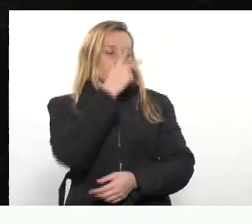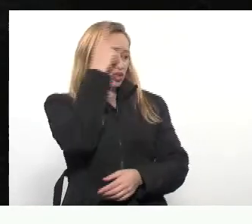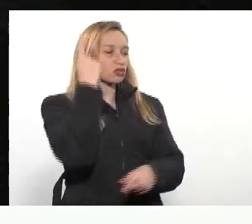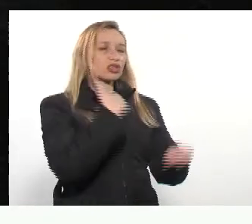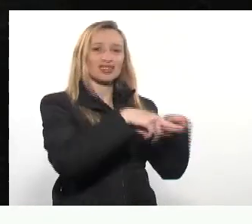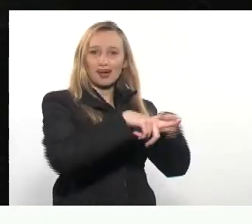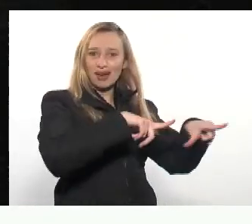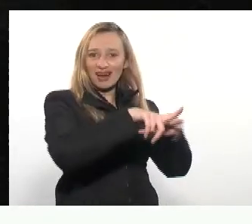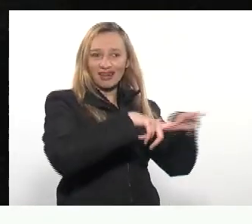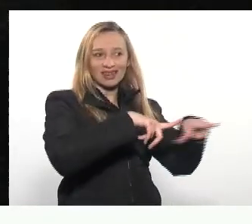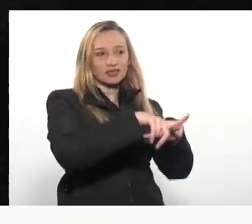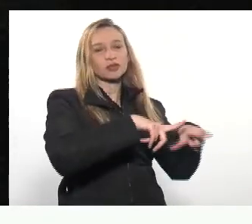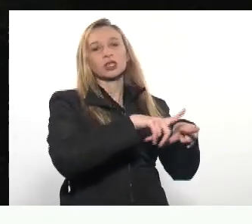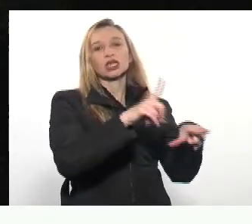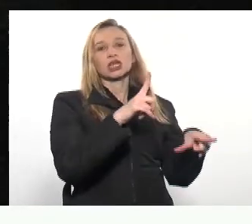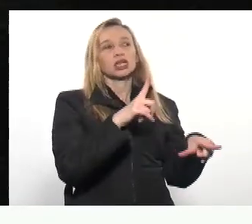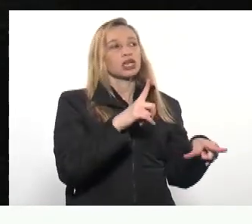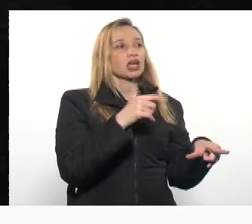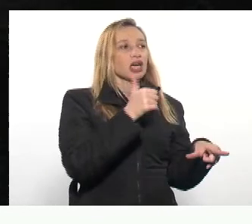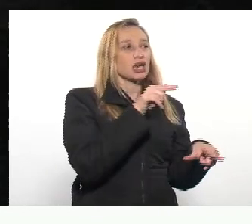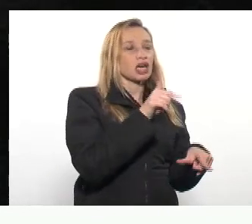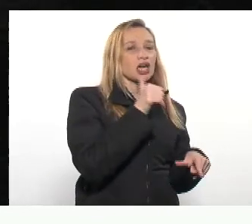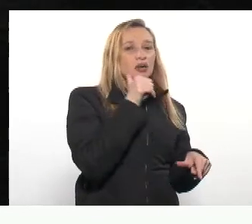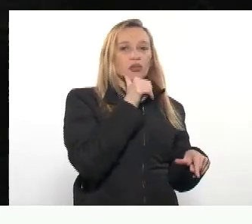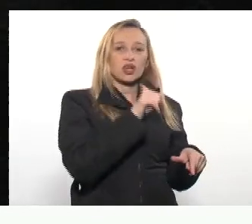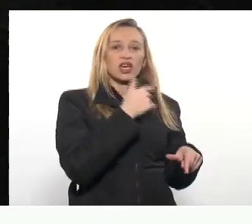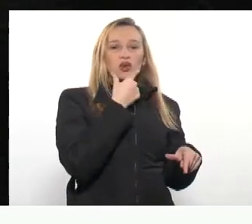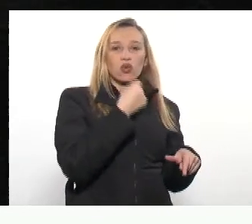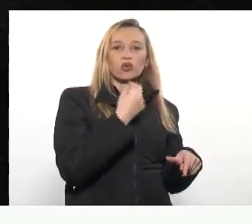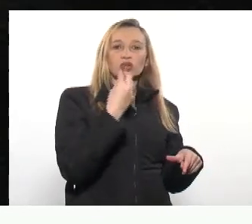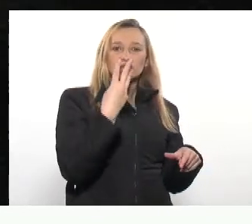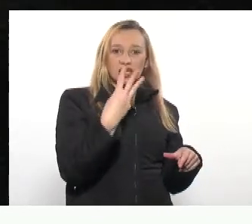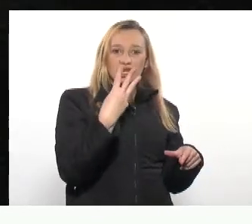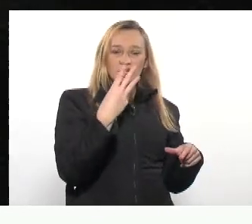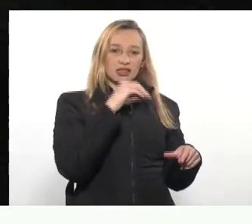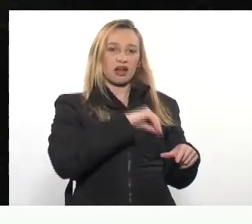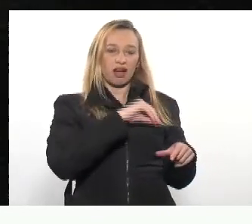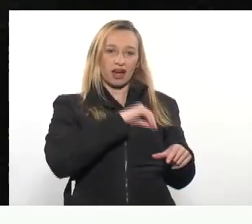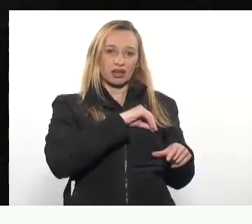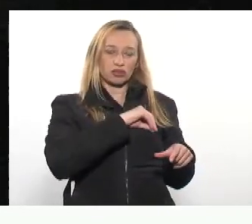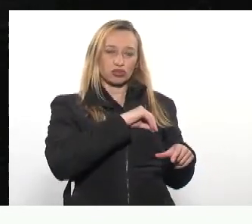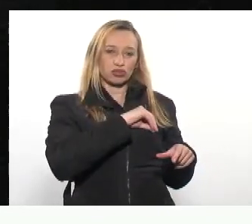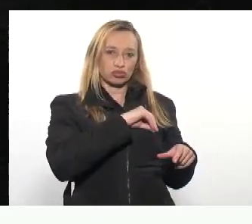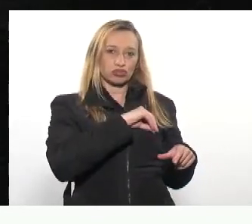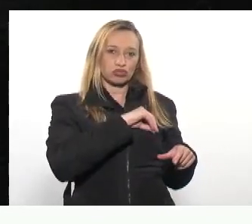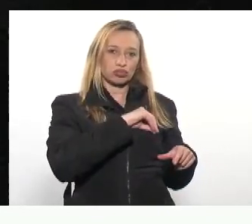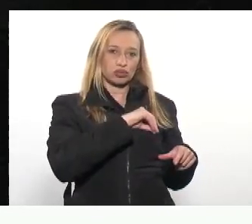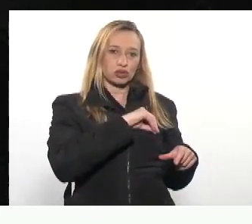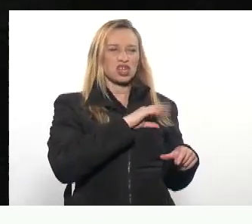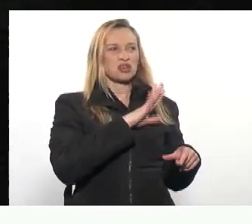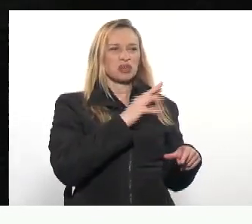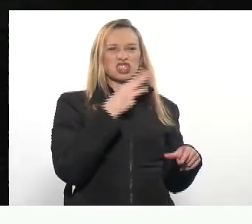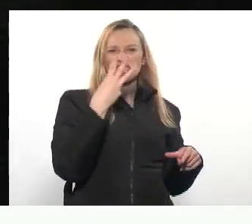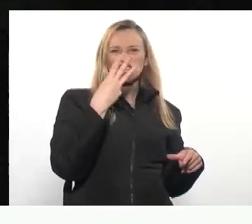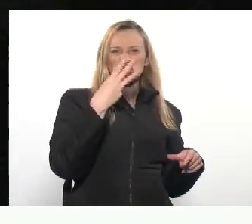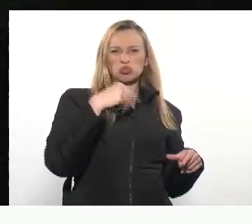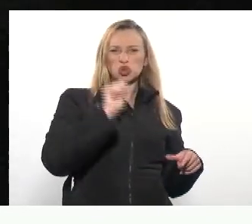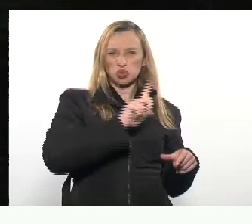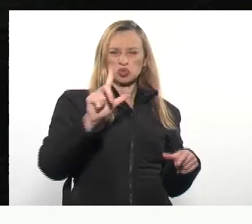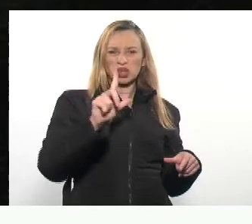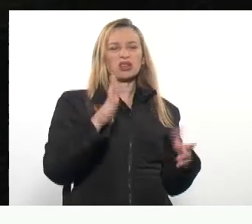tem ele e a mulher ganhando 3 salários mínimos, quer dizer, pouco mais de 3 mil reais ali,